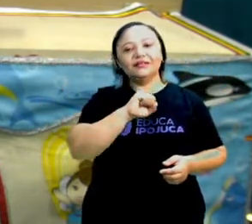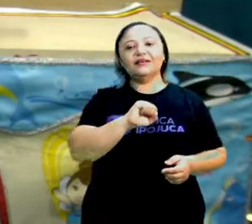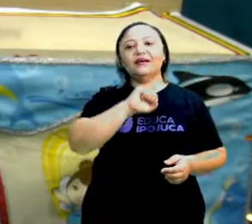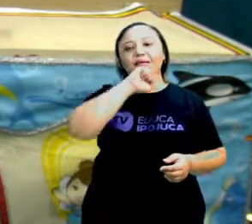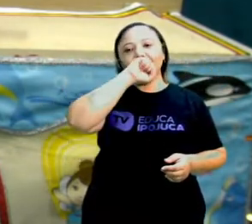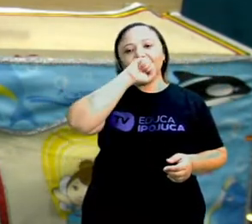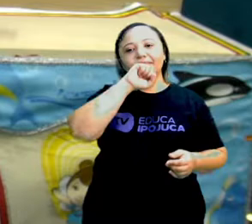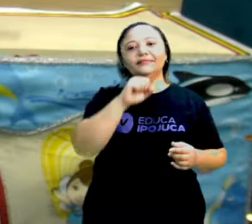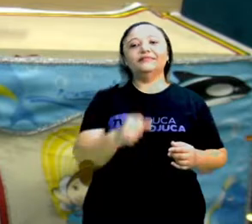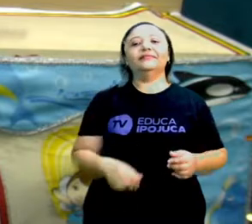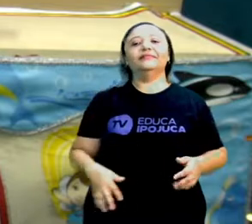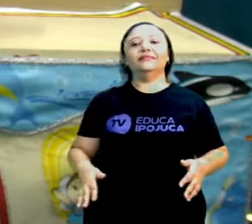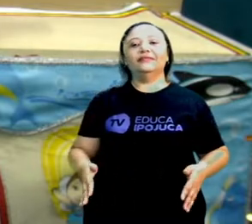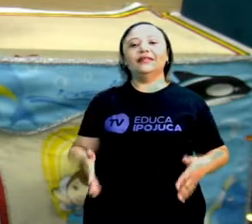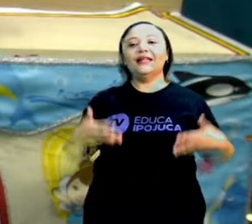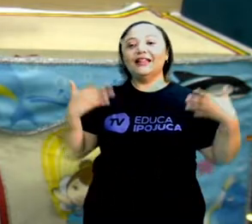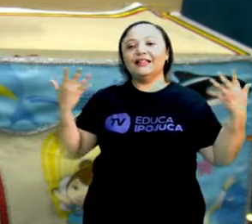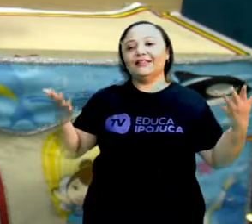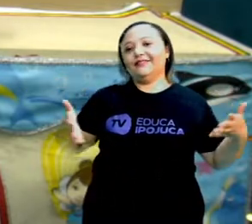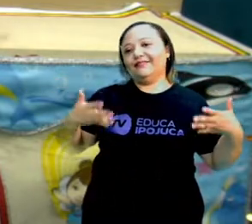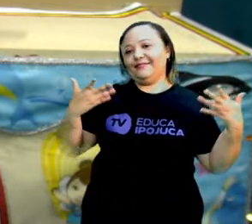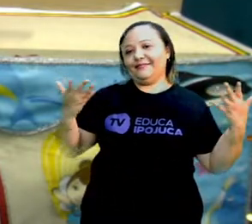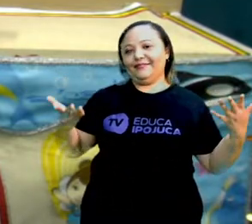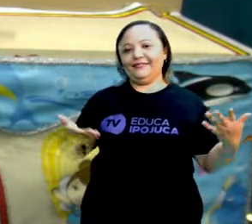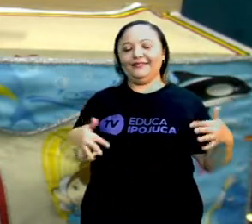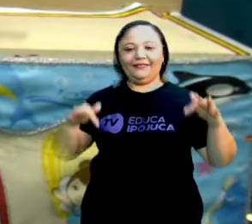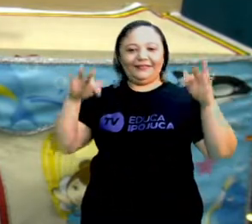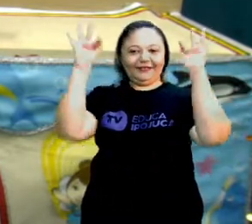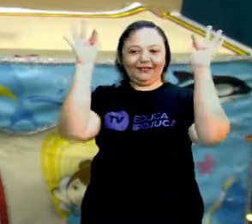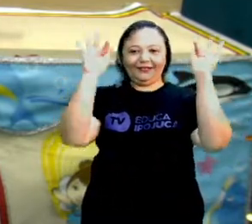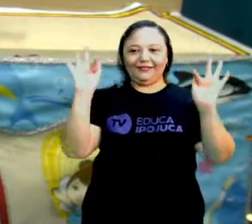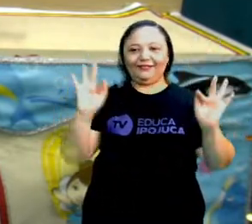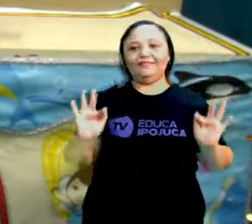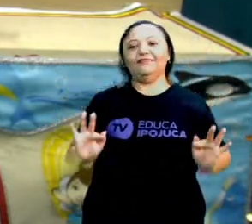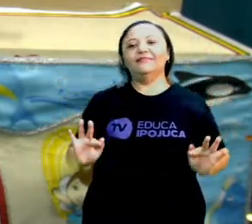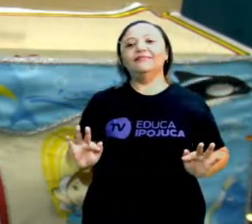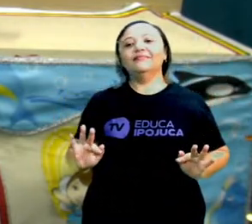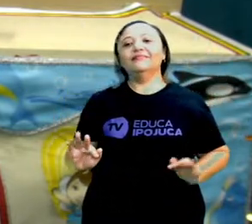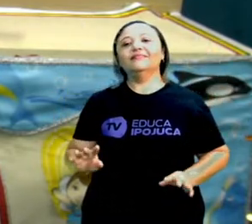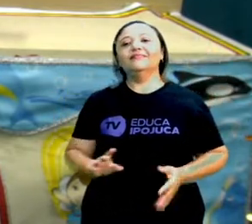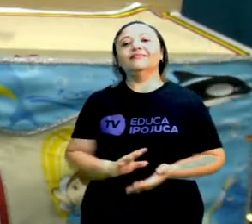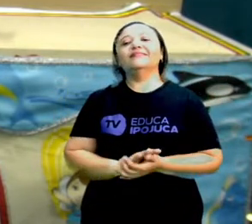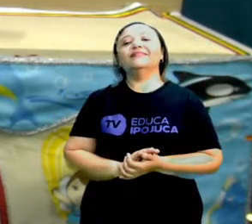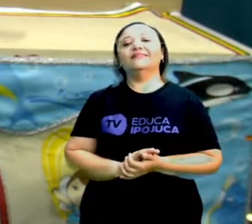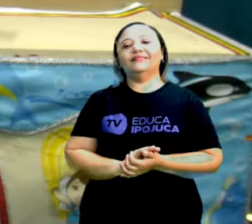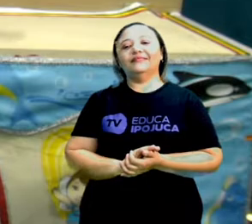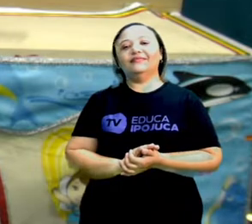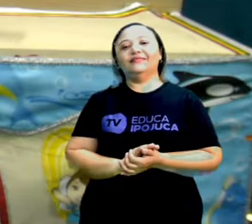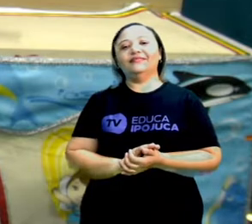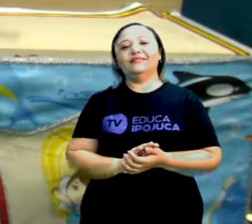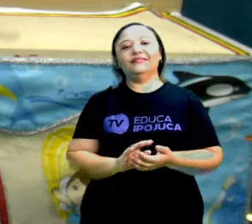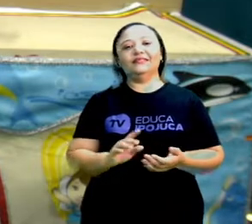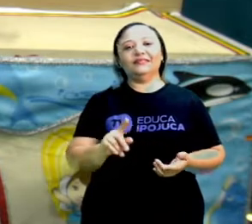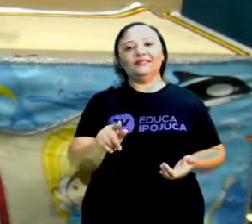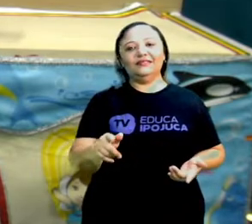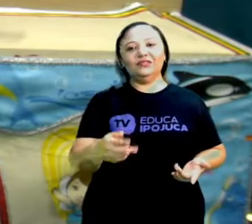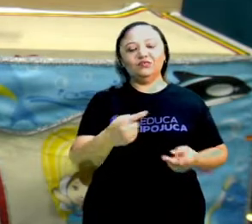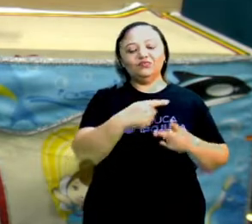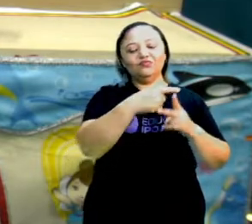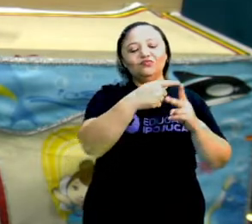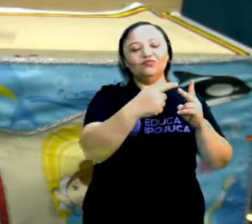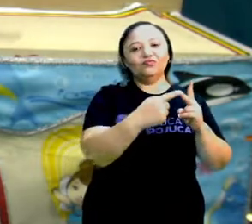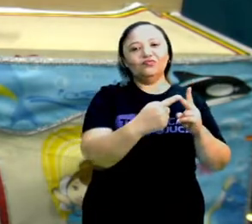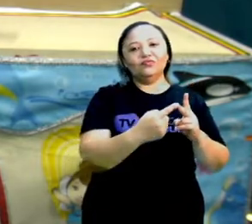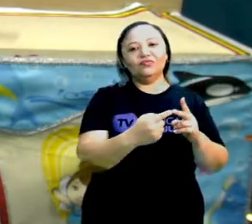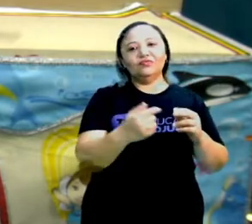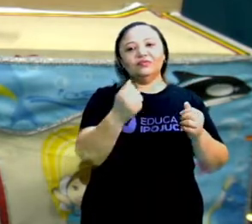mãe, muito alegre, muito felizes. É isso? É. Os dois